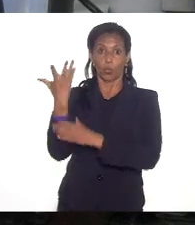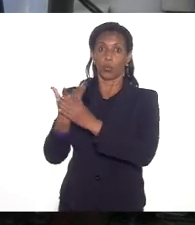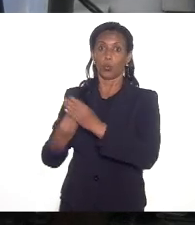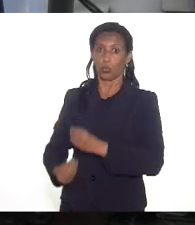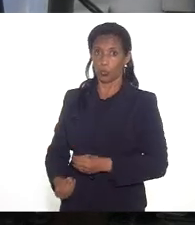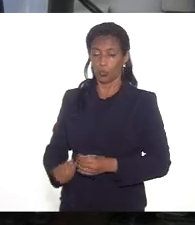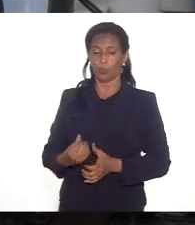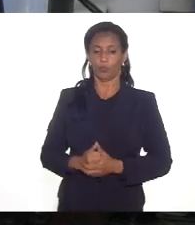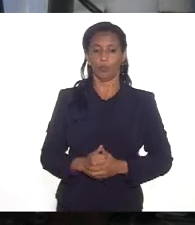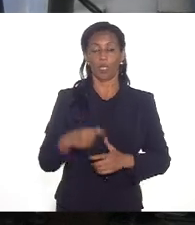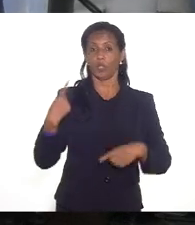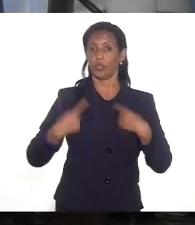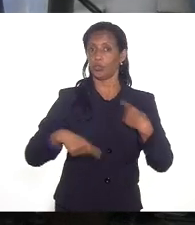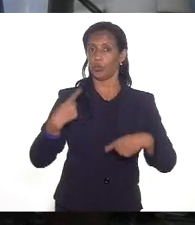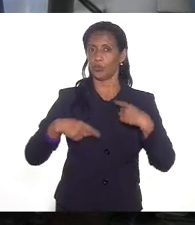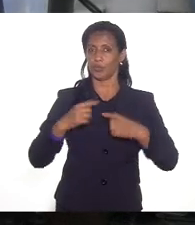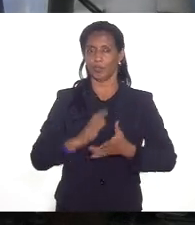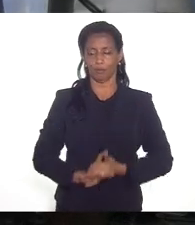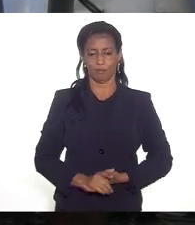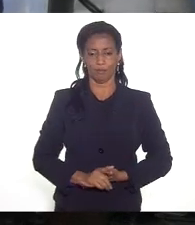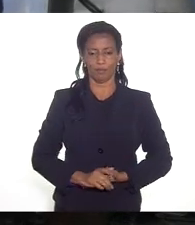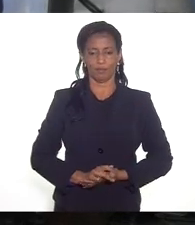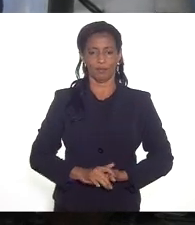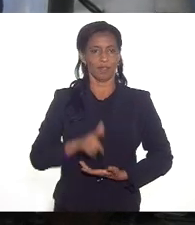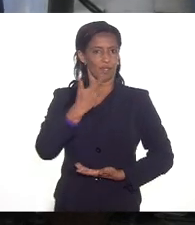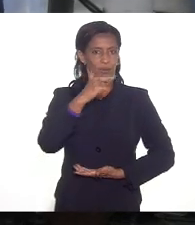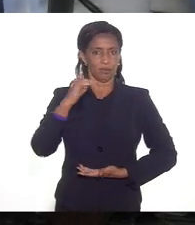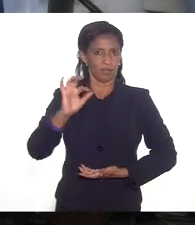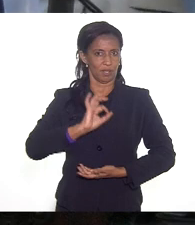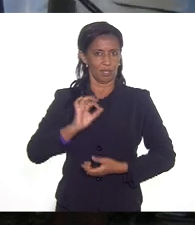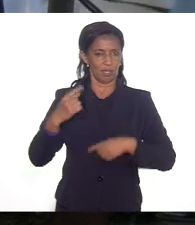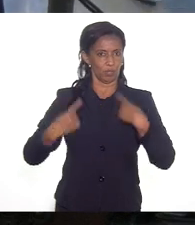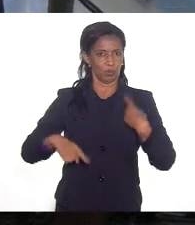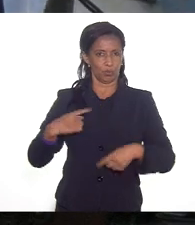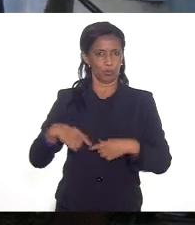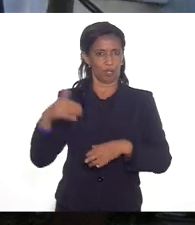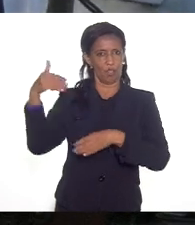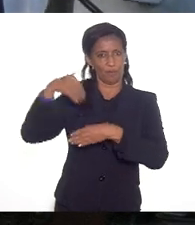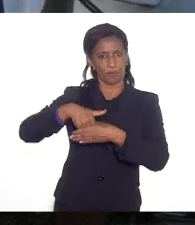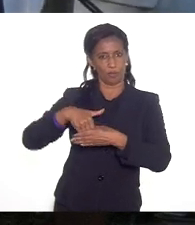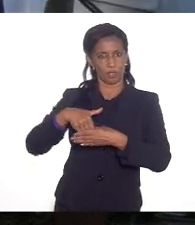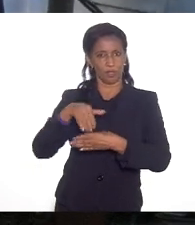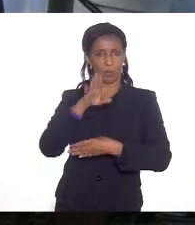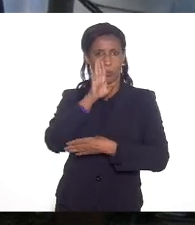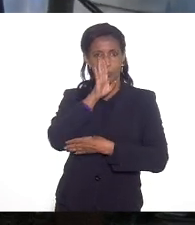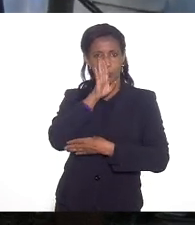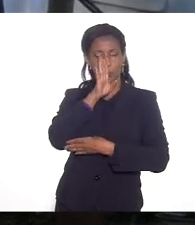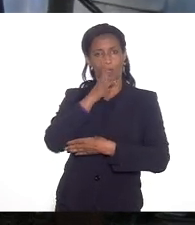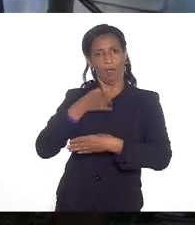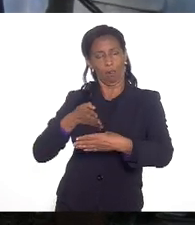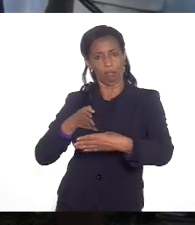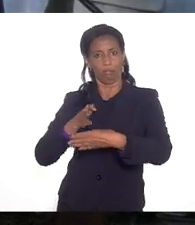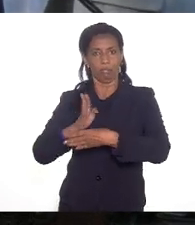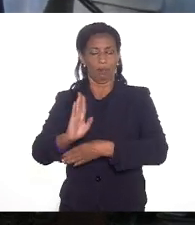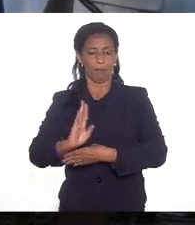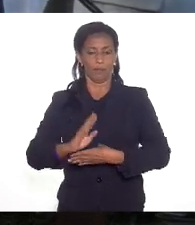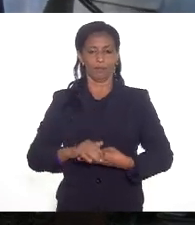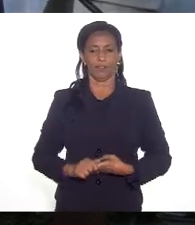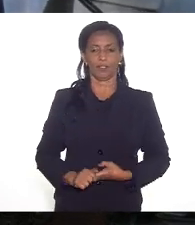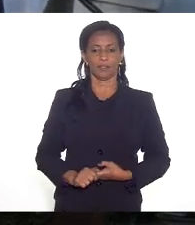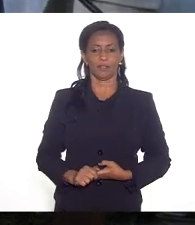desaparecidas em discussão não havendo Quem Queira discutir você a discussão e votação de seus que aprovam permaneçam aprovado